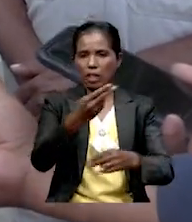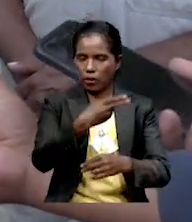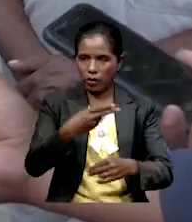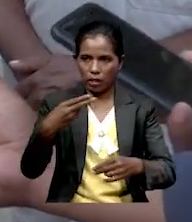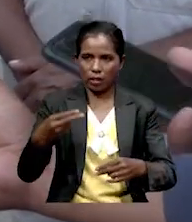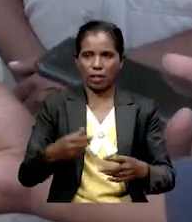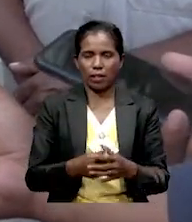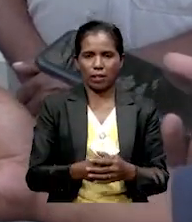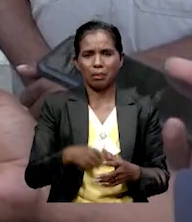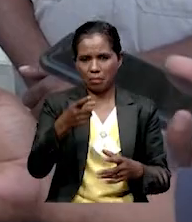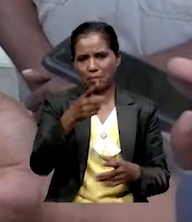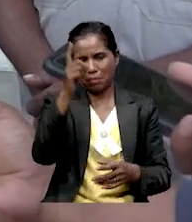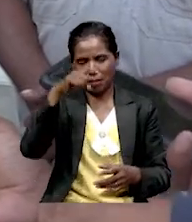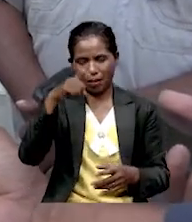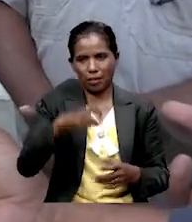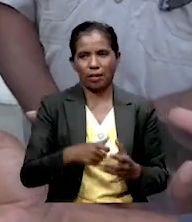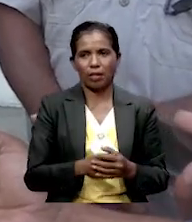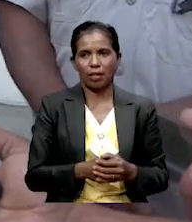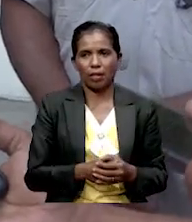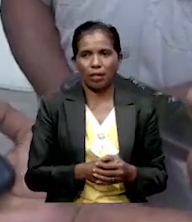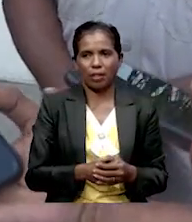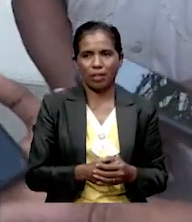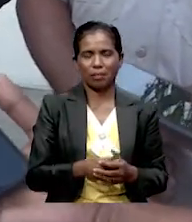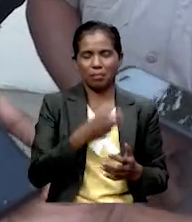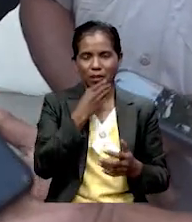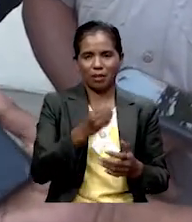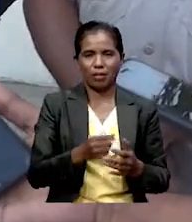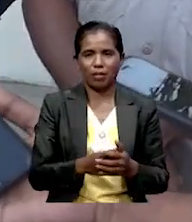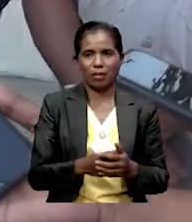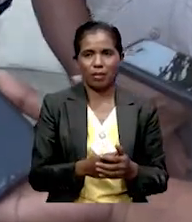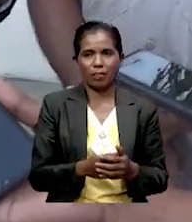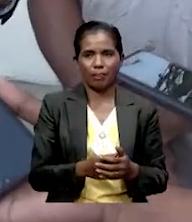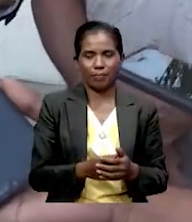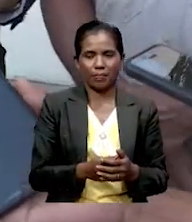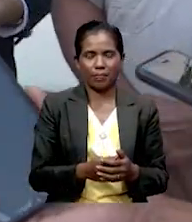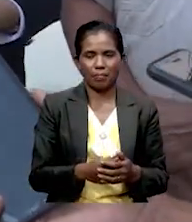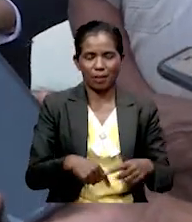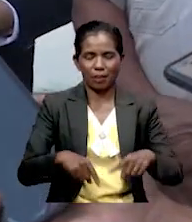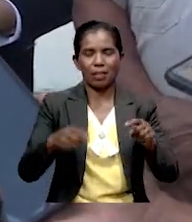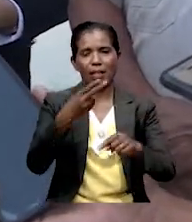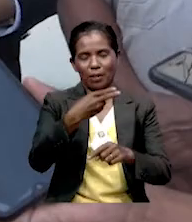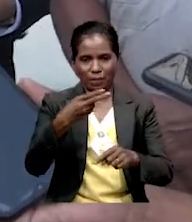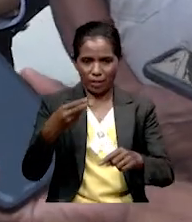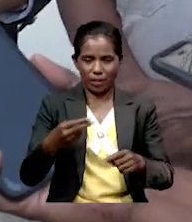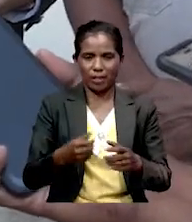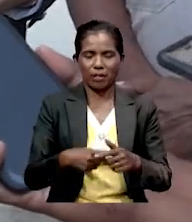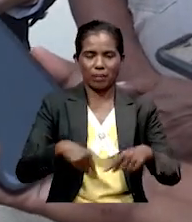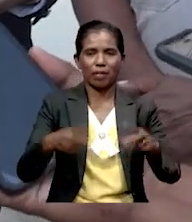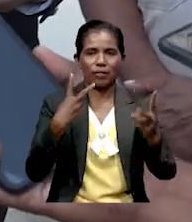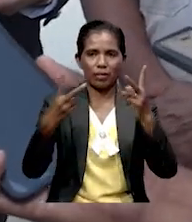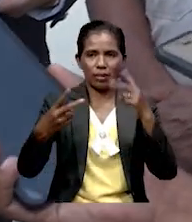Indonesia. Eish, mateni. Mana sini ada iya. Asalam wa bot mesla. Bato Indonesia. Bato